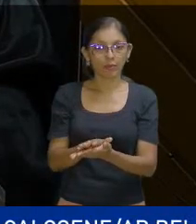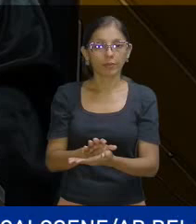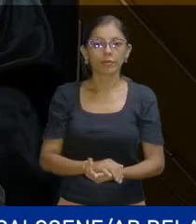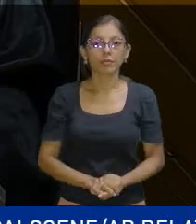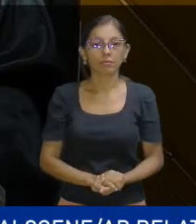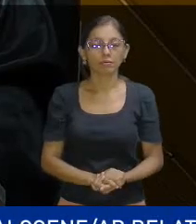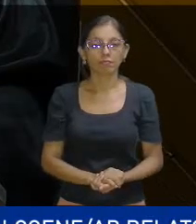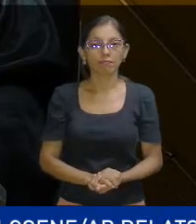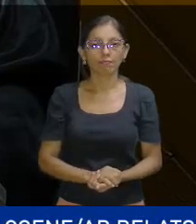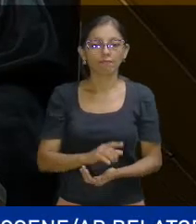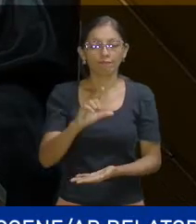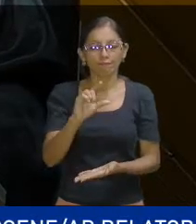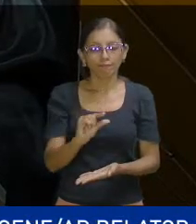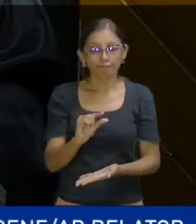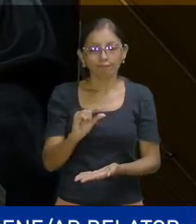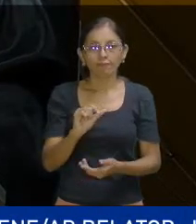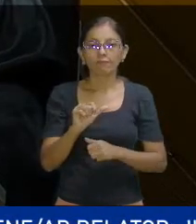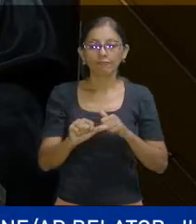para R$ 10.000.